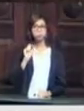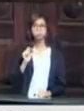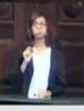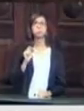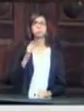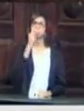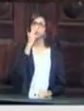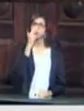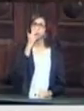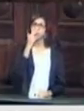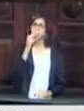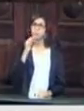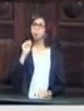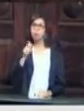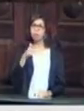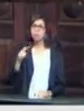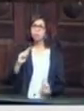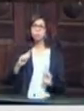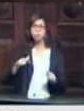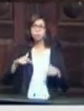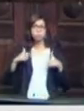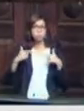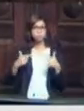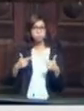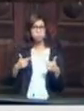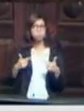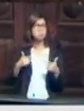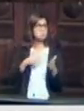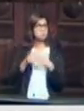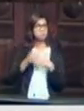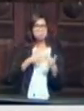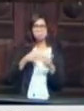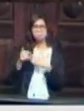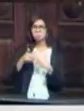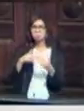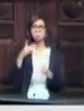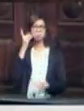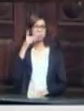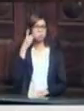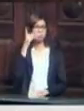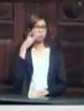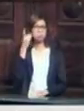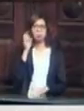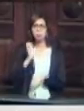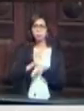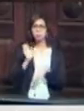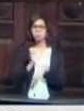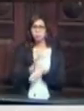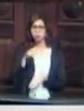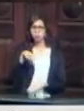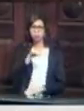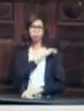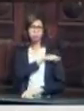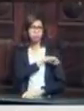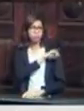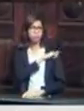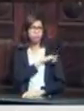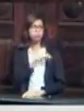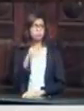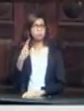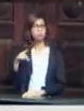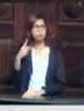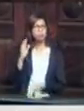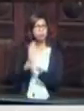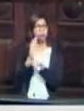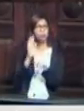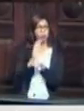saudável numa ação de qualquer que seja o deputado estadual do Estado do Rio de Janeiro, na sua